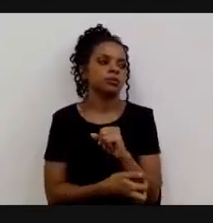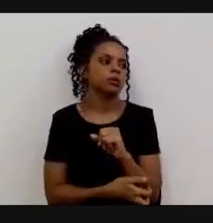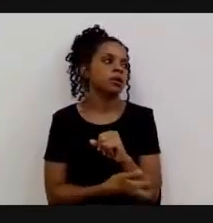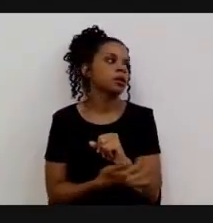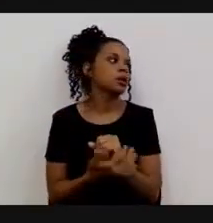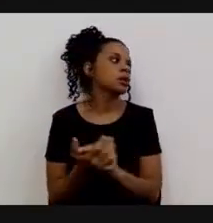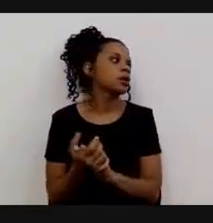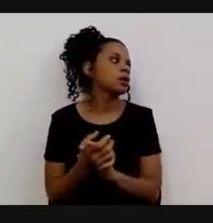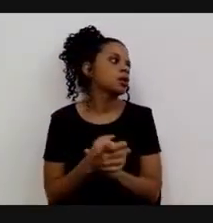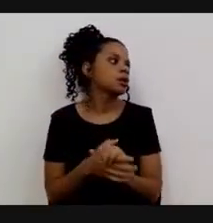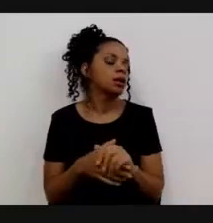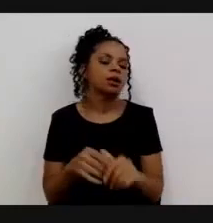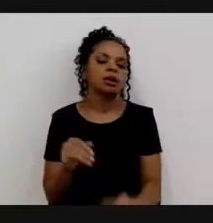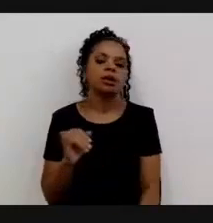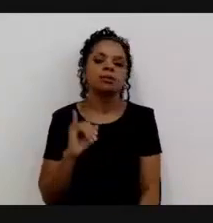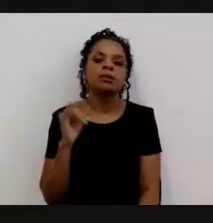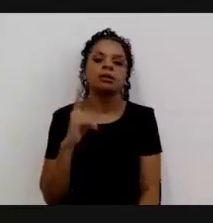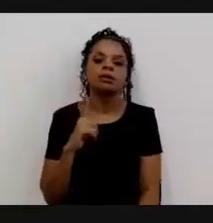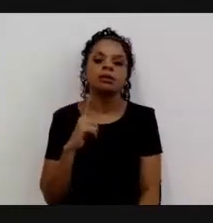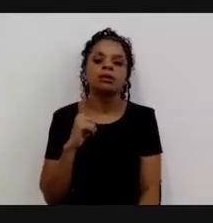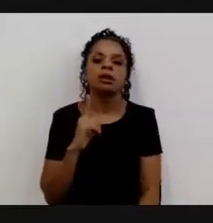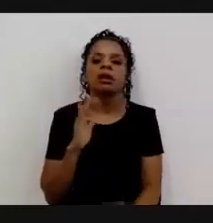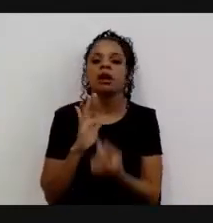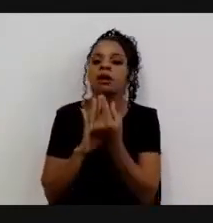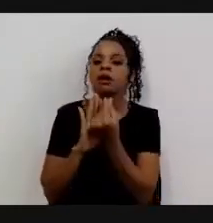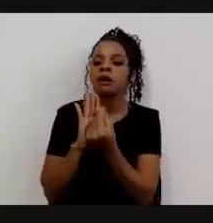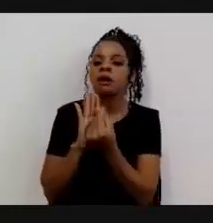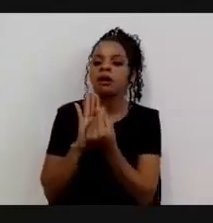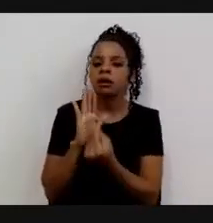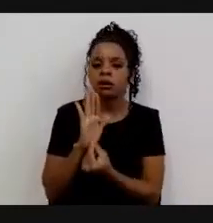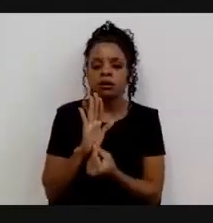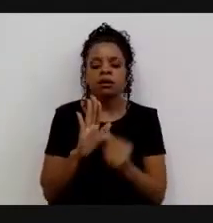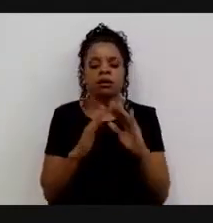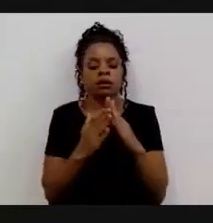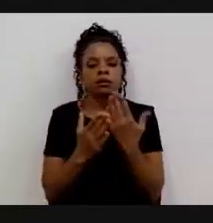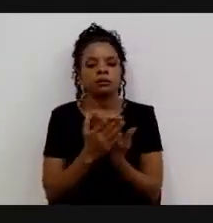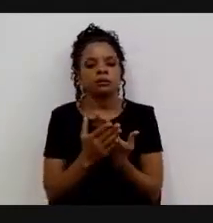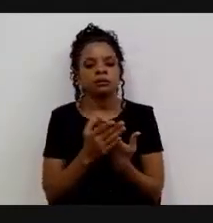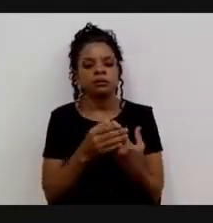Oi? Acho que é importante ter orçamento para essa escola municipal. Então,